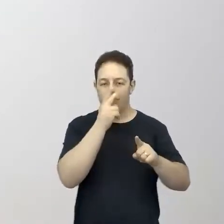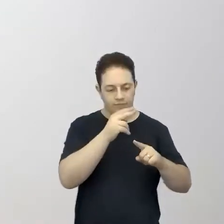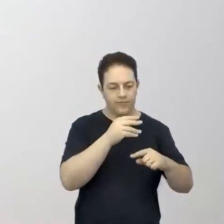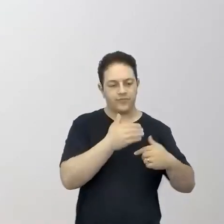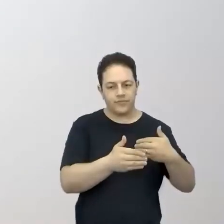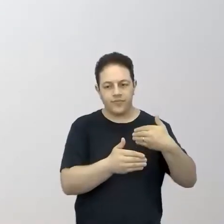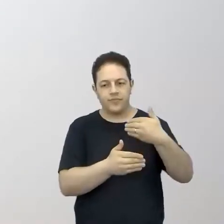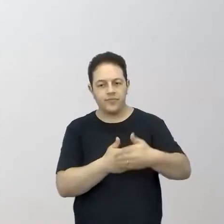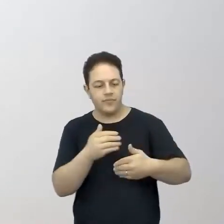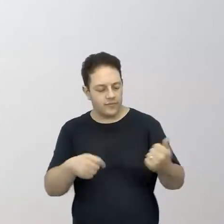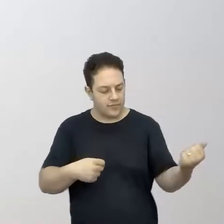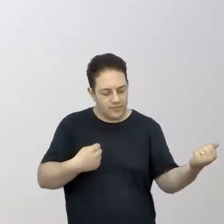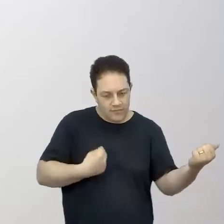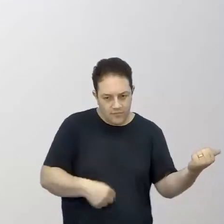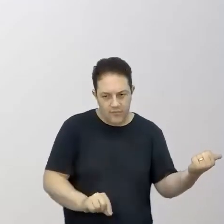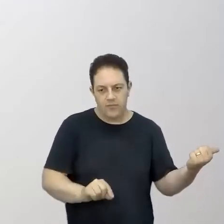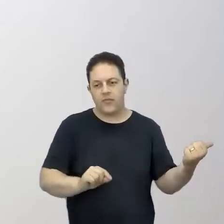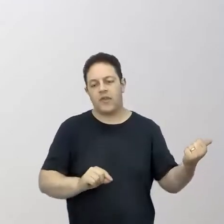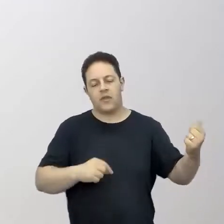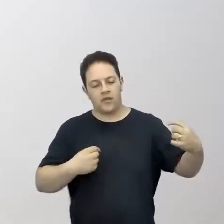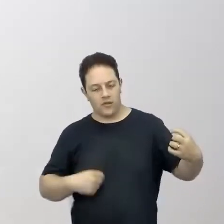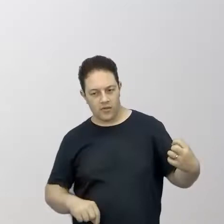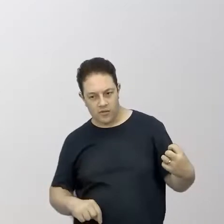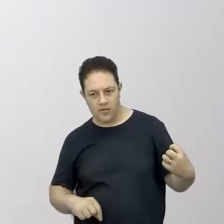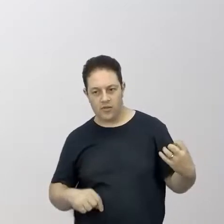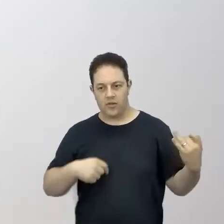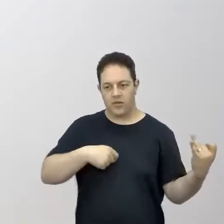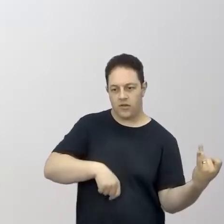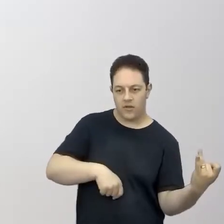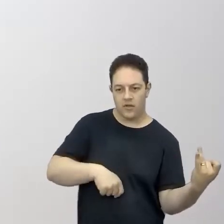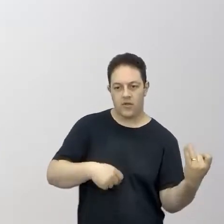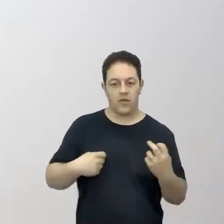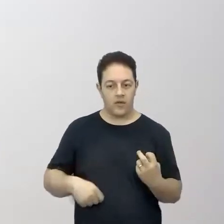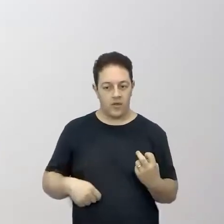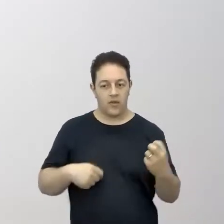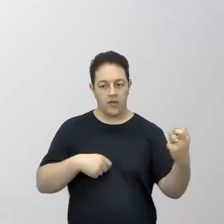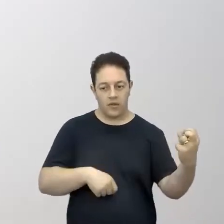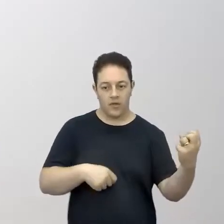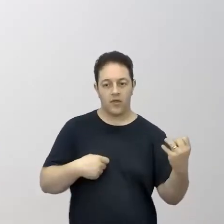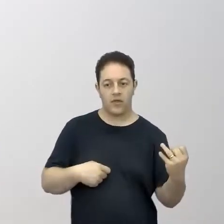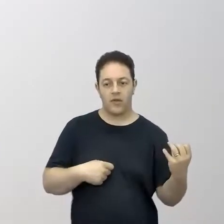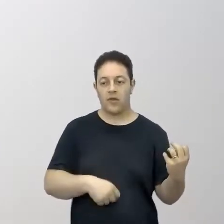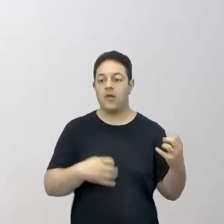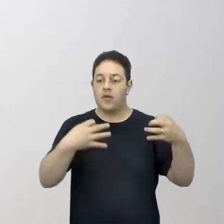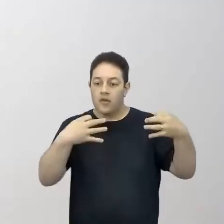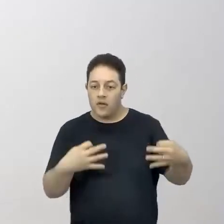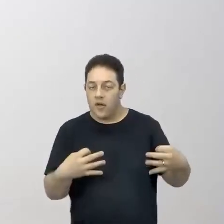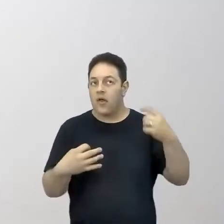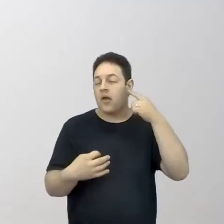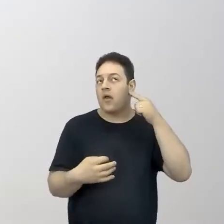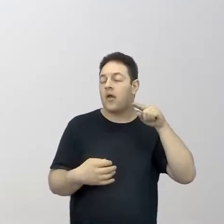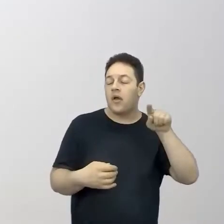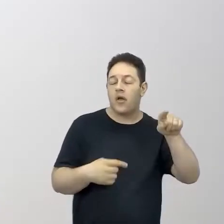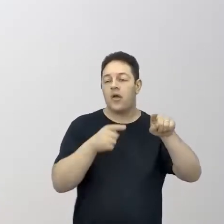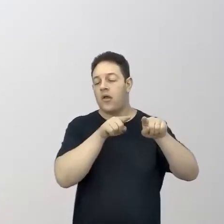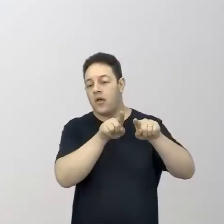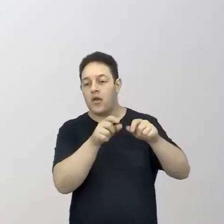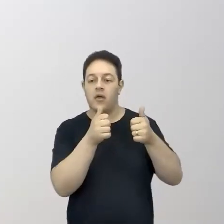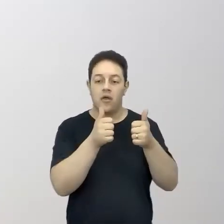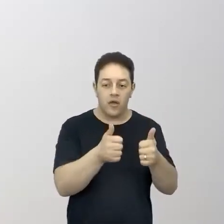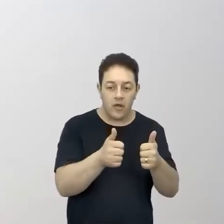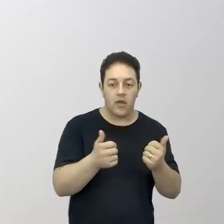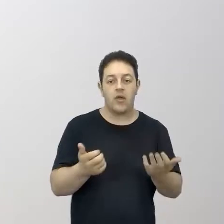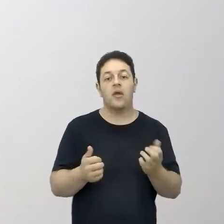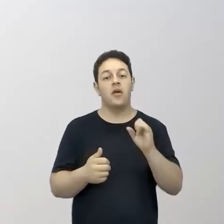desses acordes ou das notas em si, se essas notas, esses acordes, eles vão ser consonantes e dissonantes, se